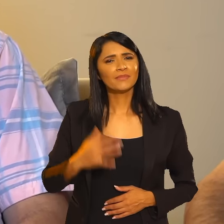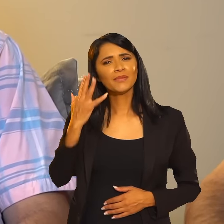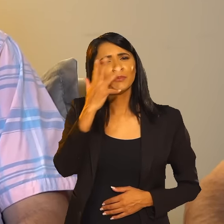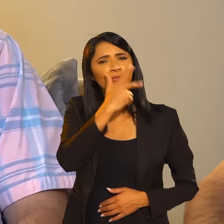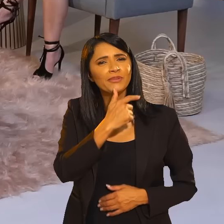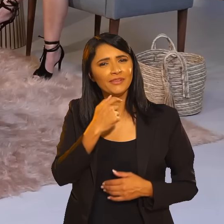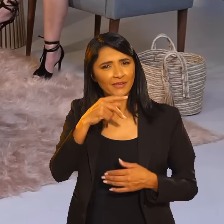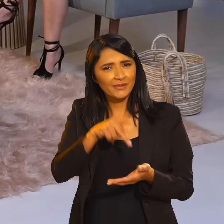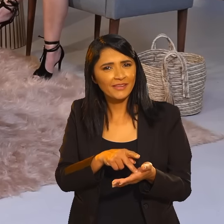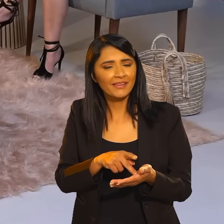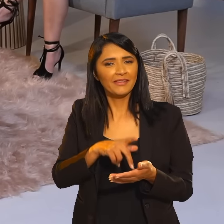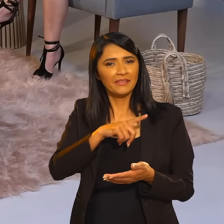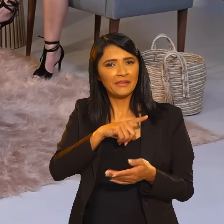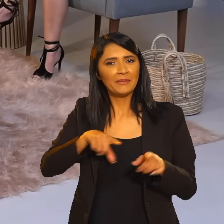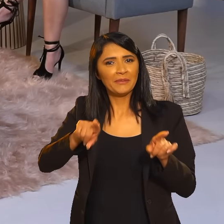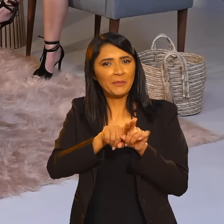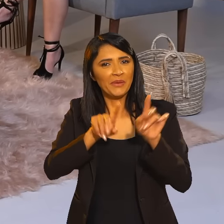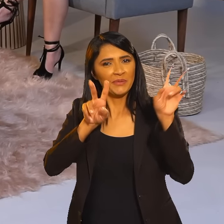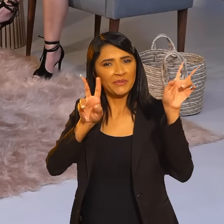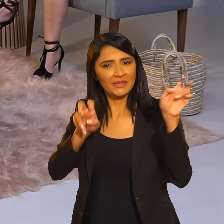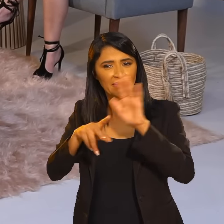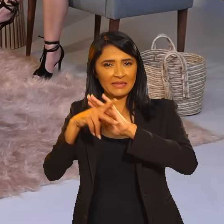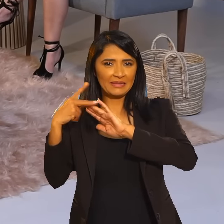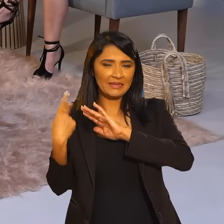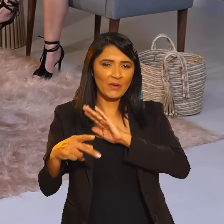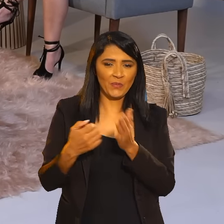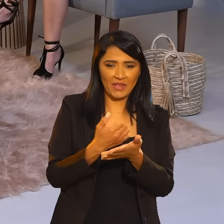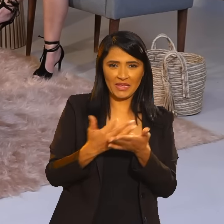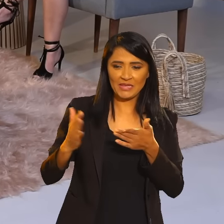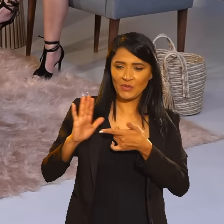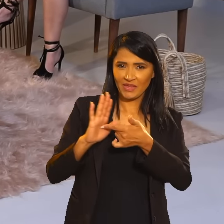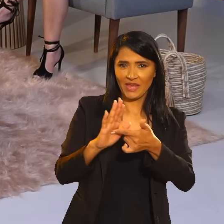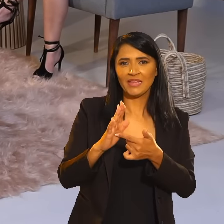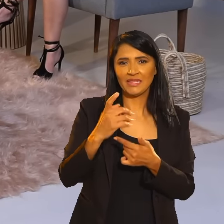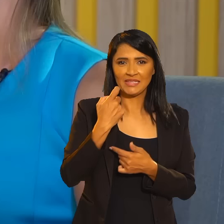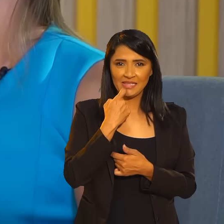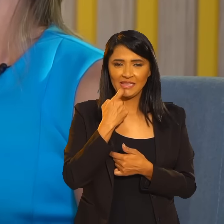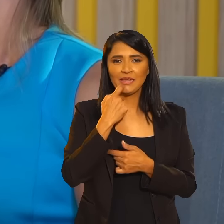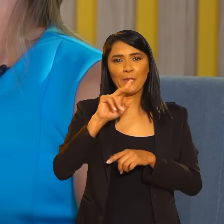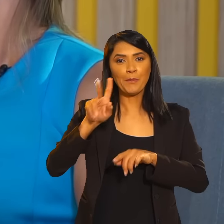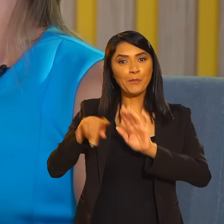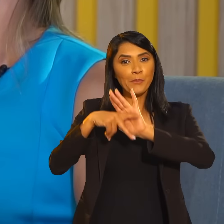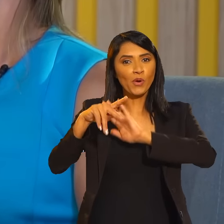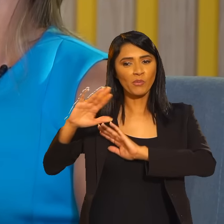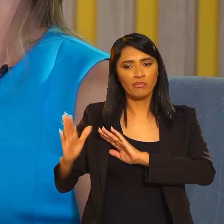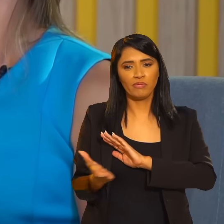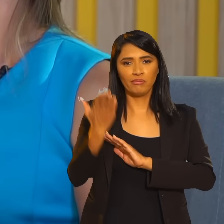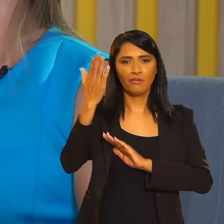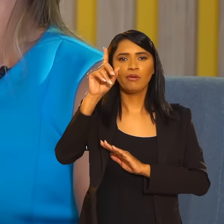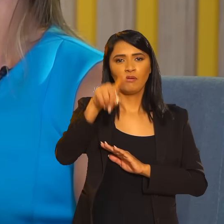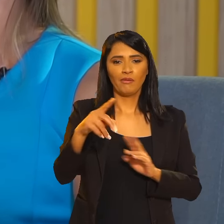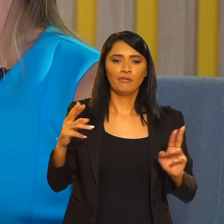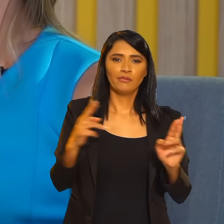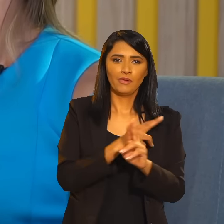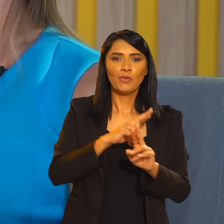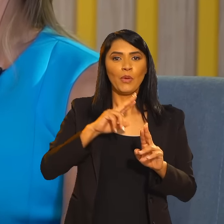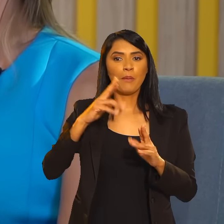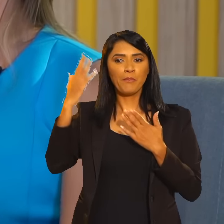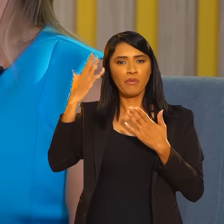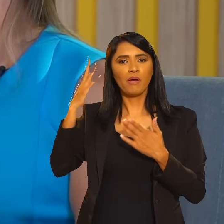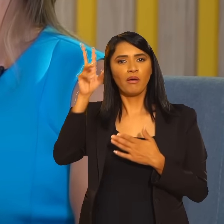Isso é tão bonito, né? Inclusive tem uma citação, né, Cris, que a lição traz na sexta-feira, de Ellen White, que é justamente relacionada